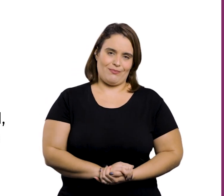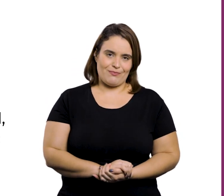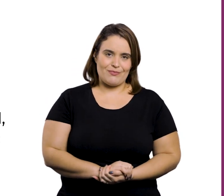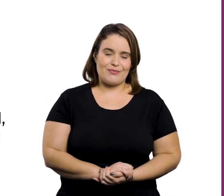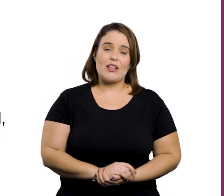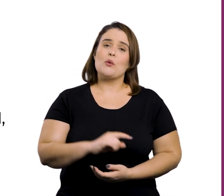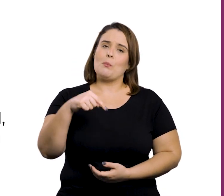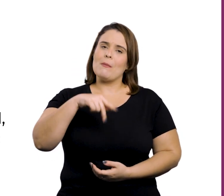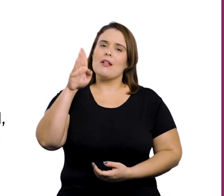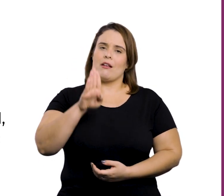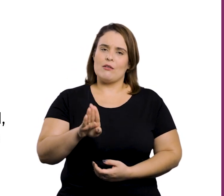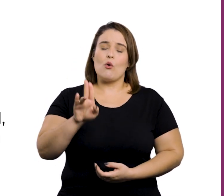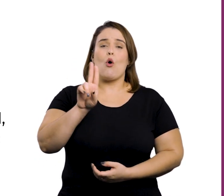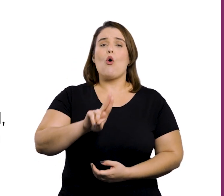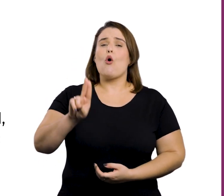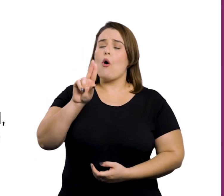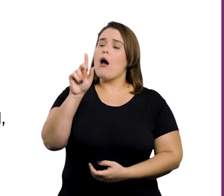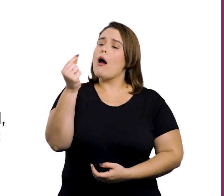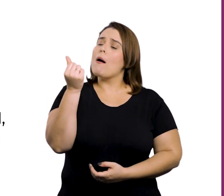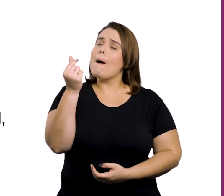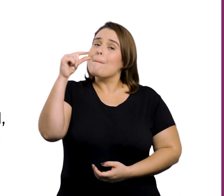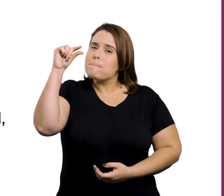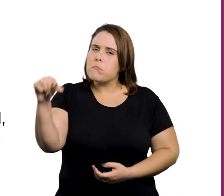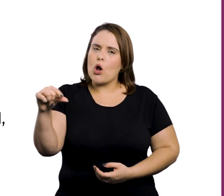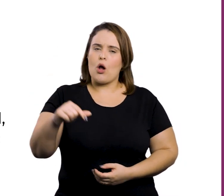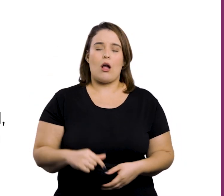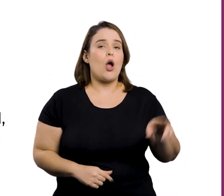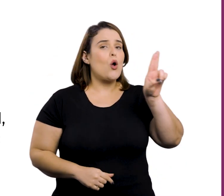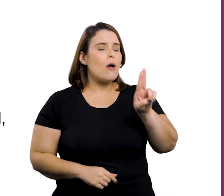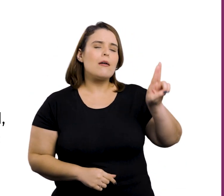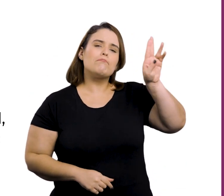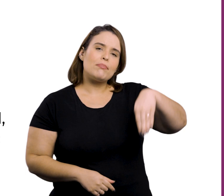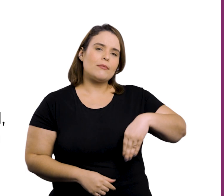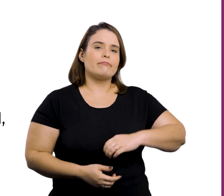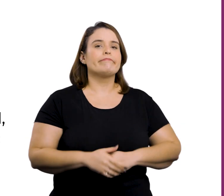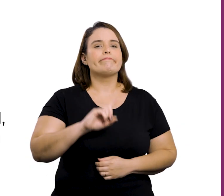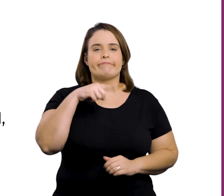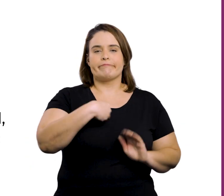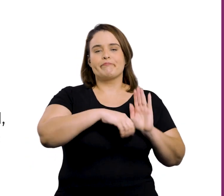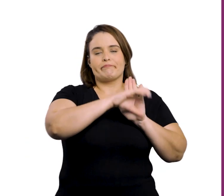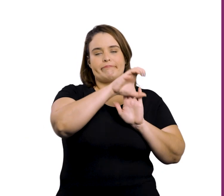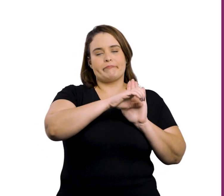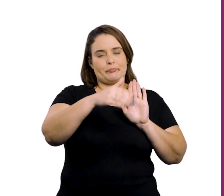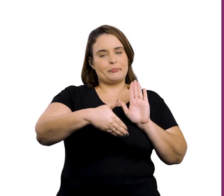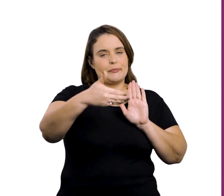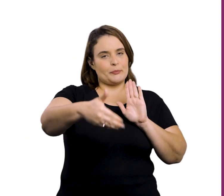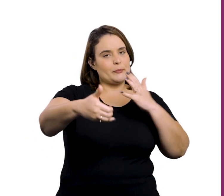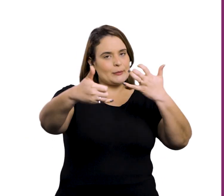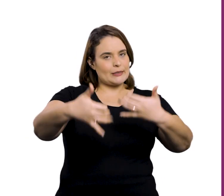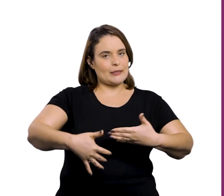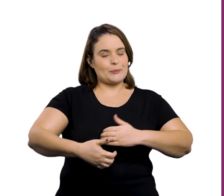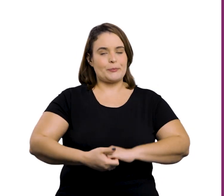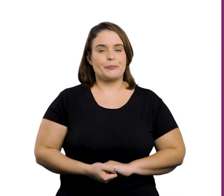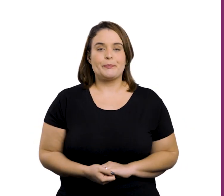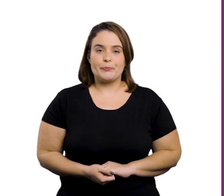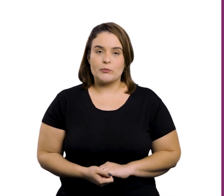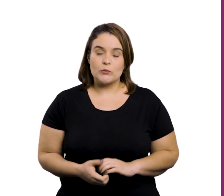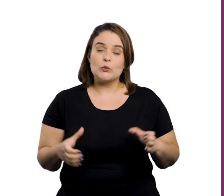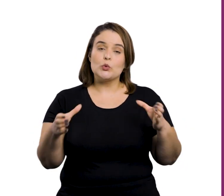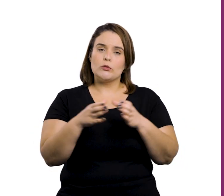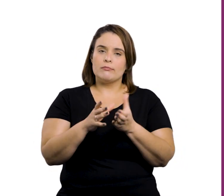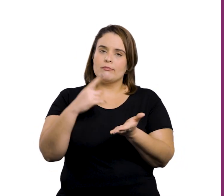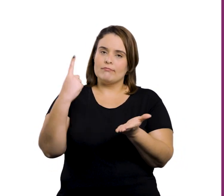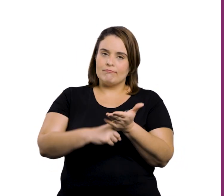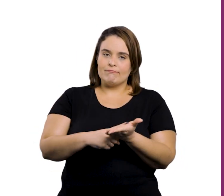Brasil, gasta-se pouco e gasta-se mal. Vamos falar mais disso no capítulo a seguir. Esses grupos têm fechado parcerias